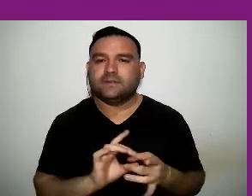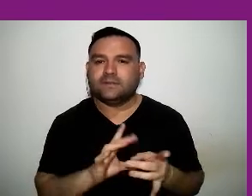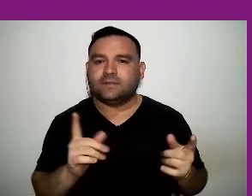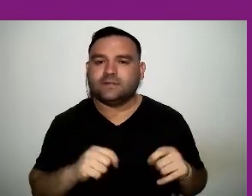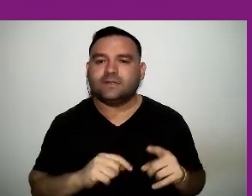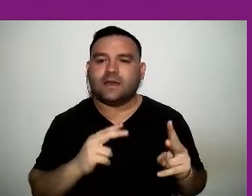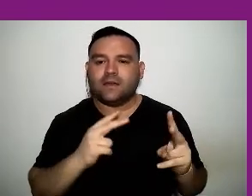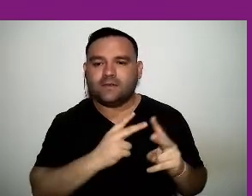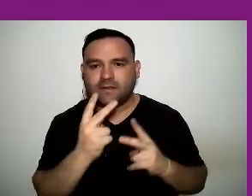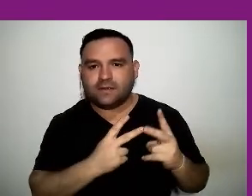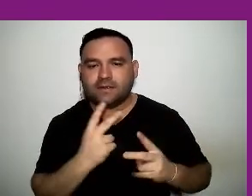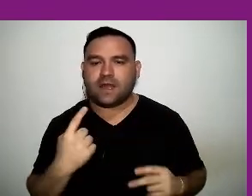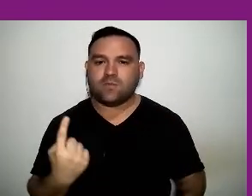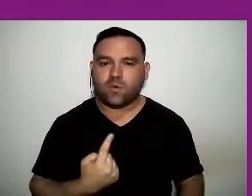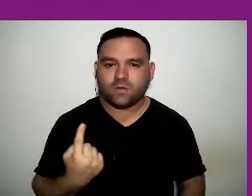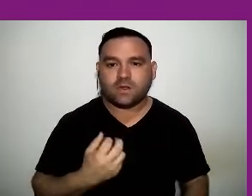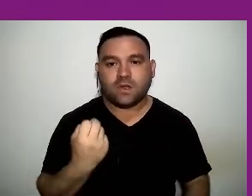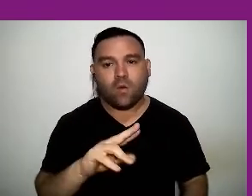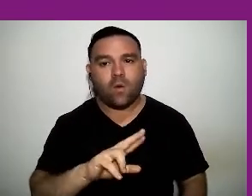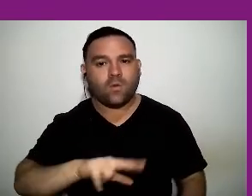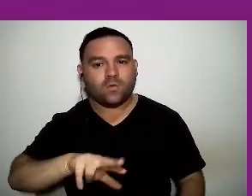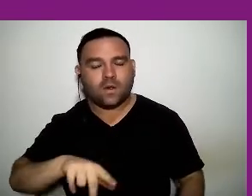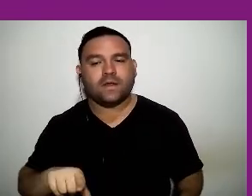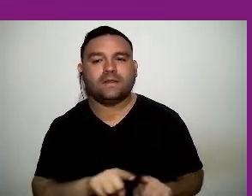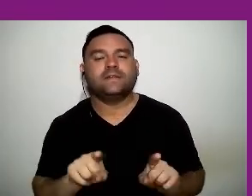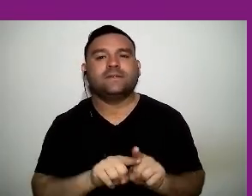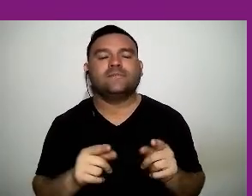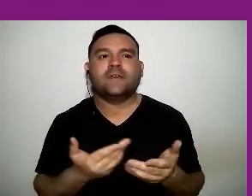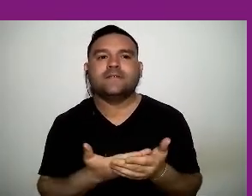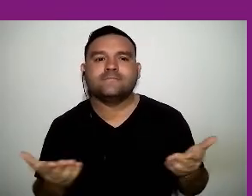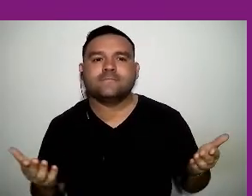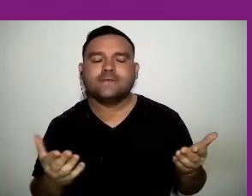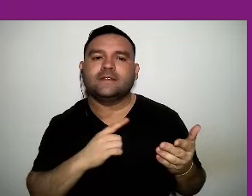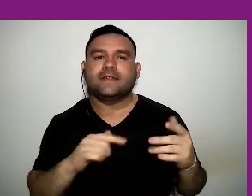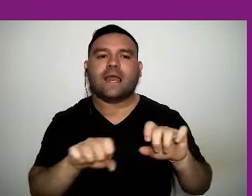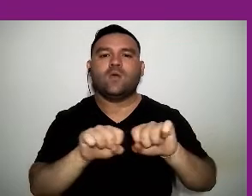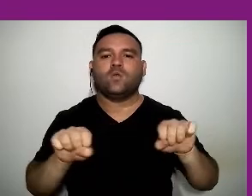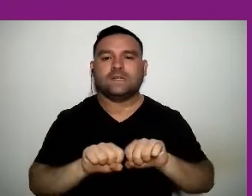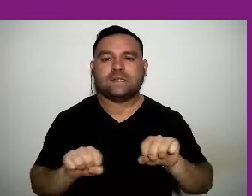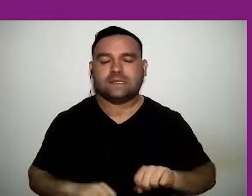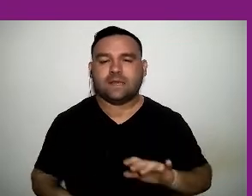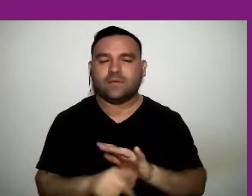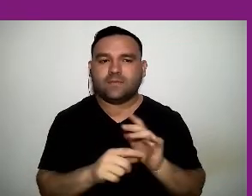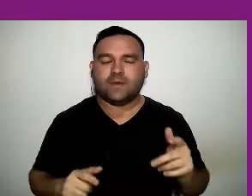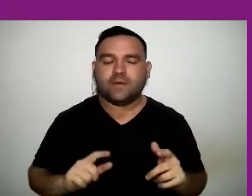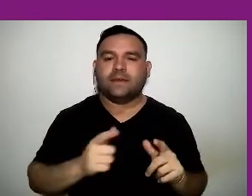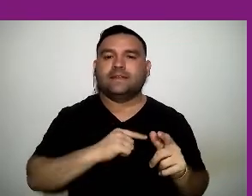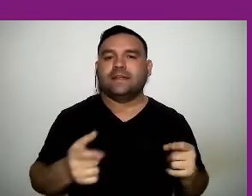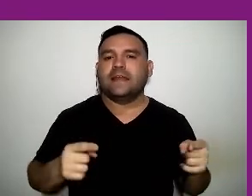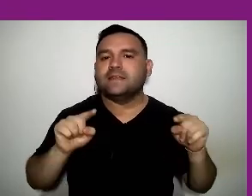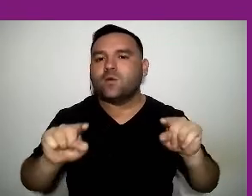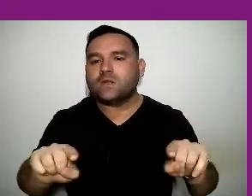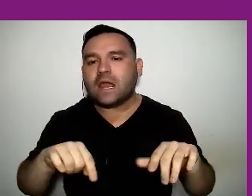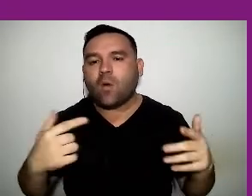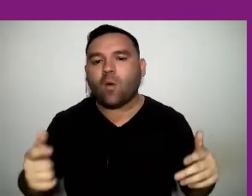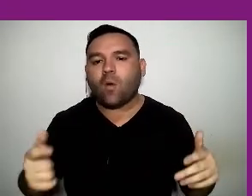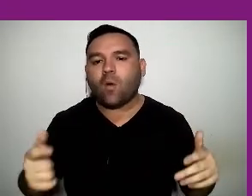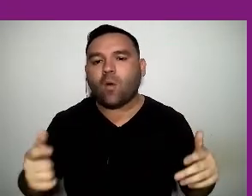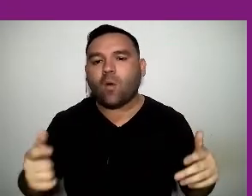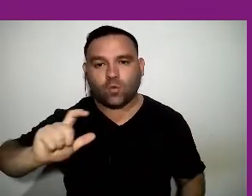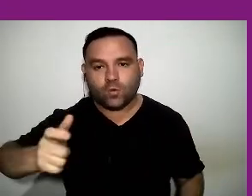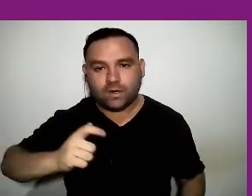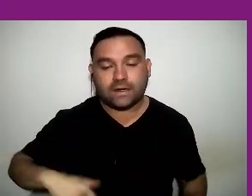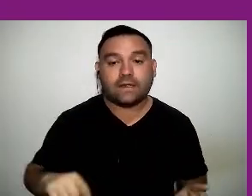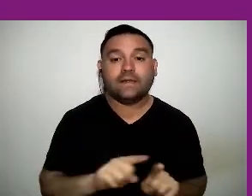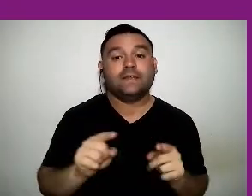permitindo a ventilação espontânea ou não, aqueles com sistemas em sincronia, em assincronia, o